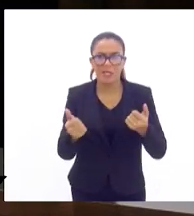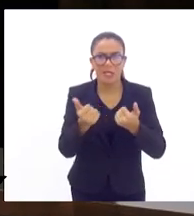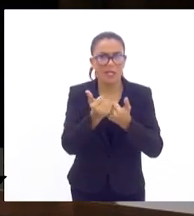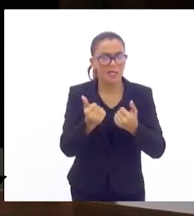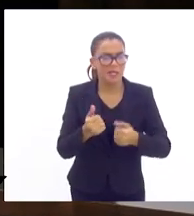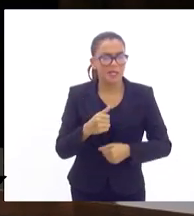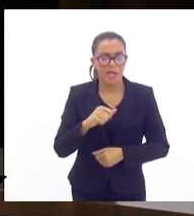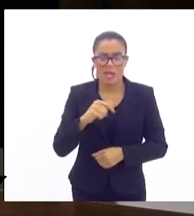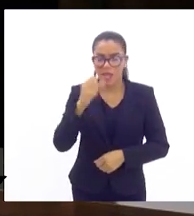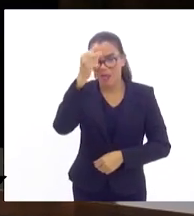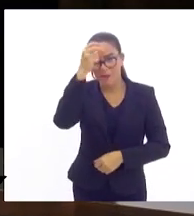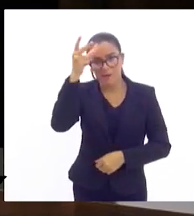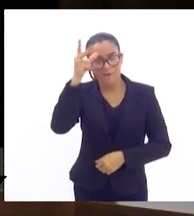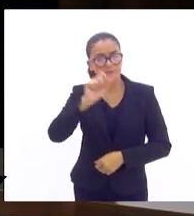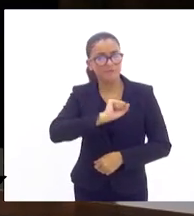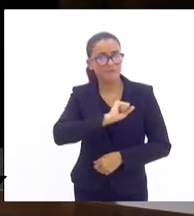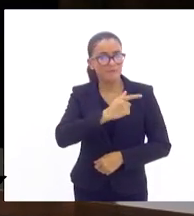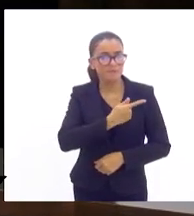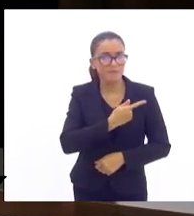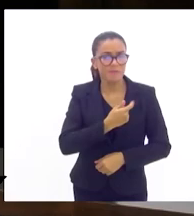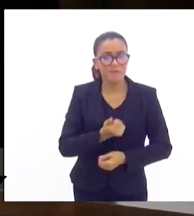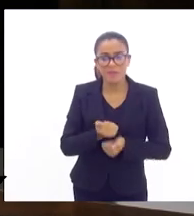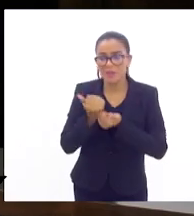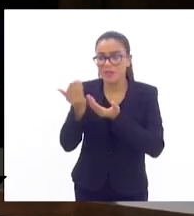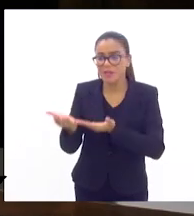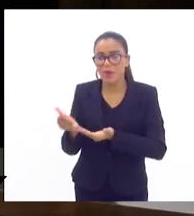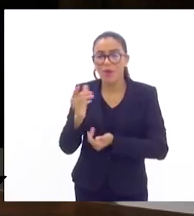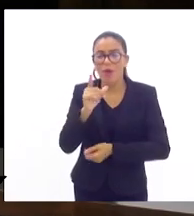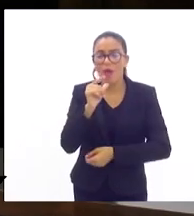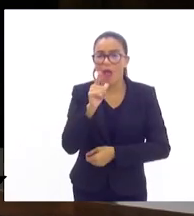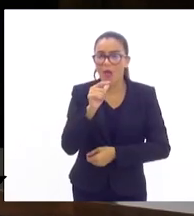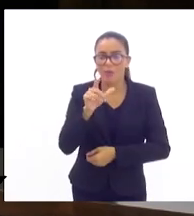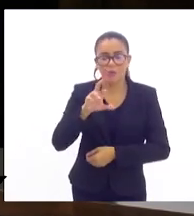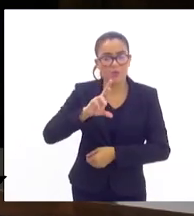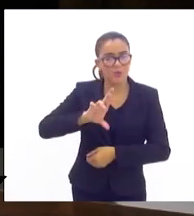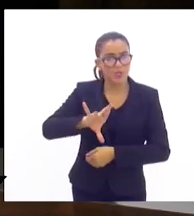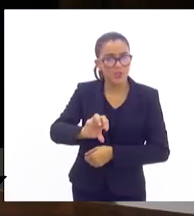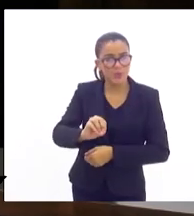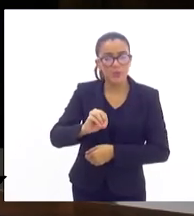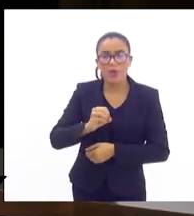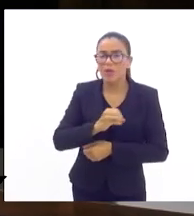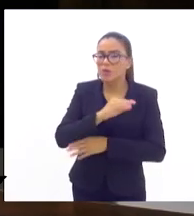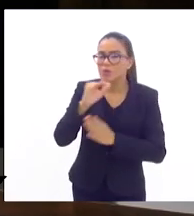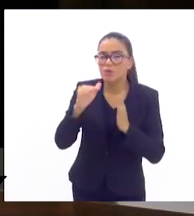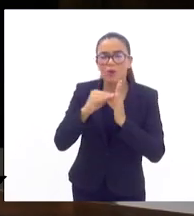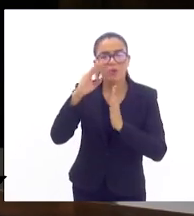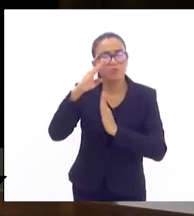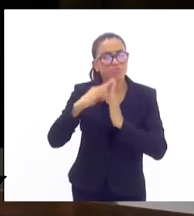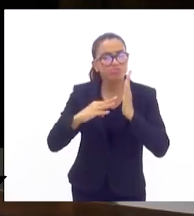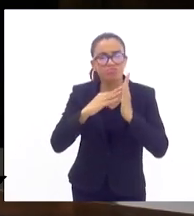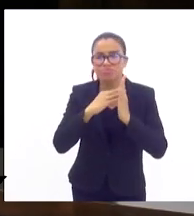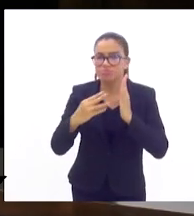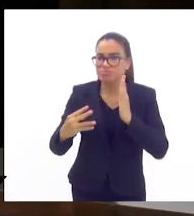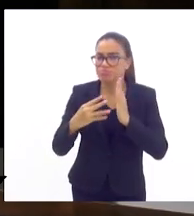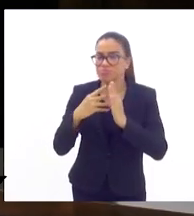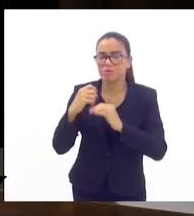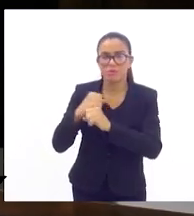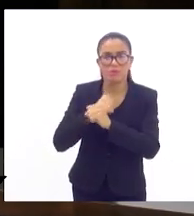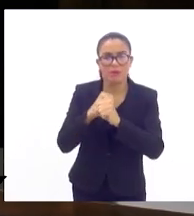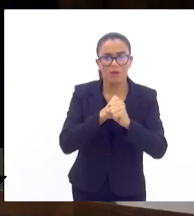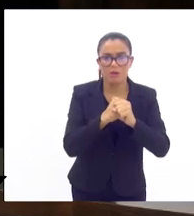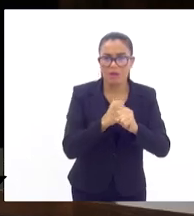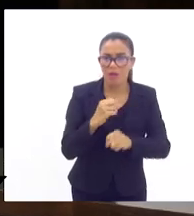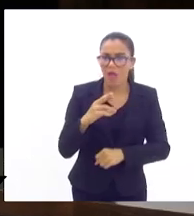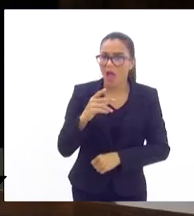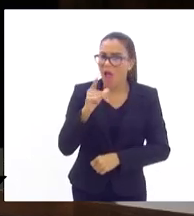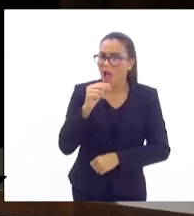de São Gonçalo, o prefeito Capitão Nelson, entregou para Águas do Rio todos os projetos de pavimentação e nós, a Águas do Rio não